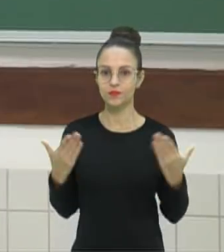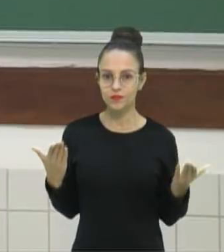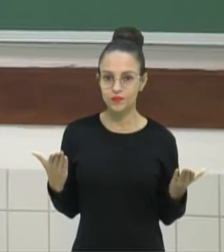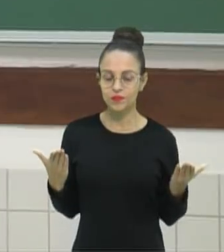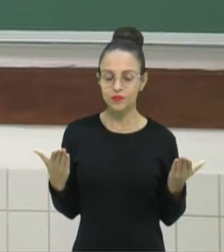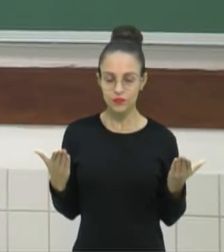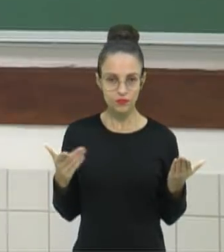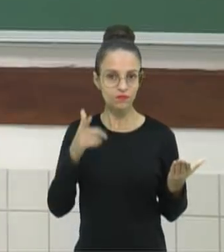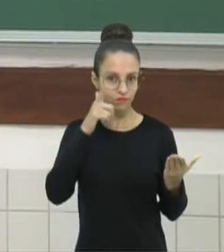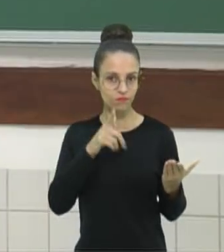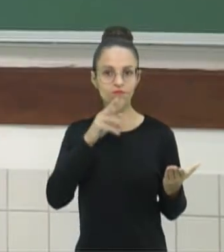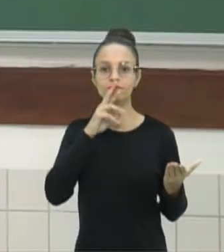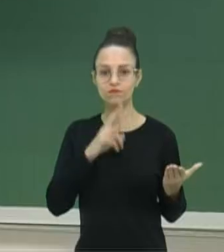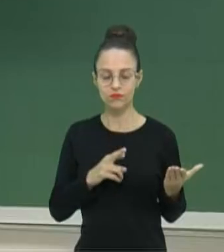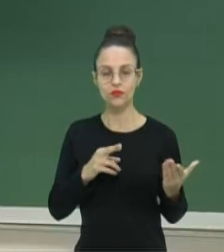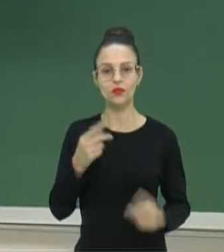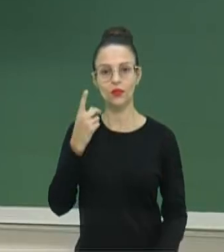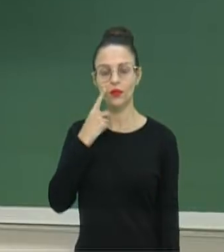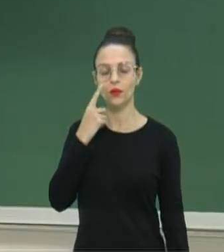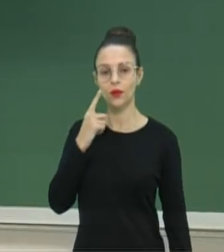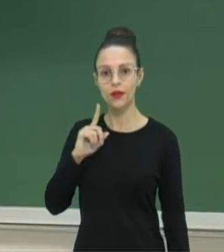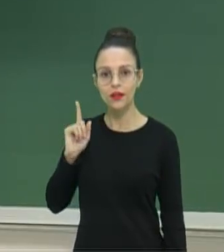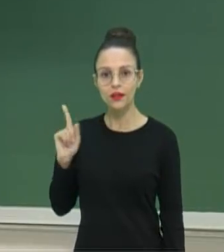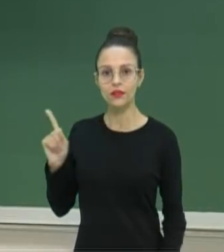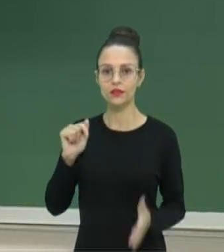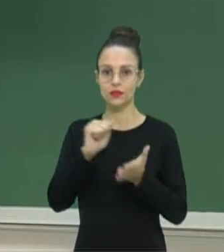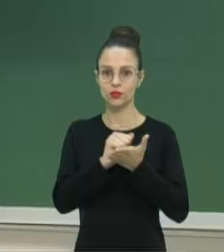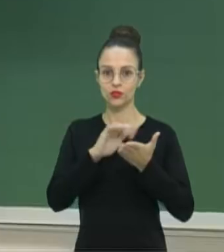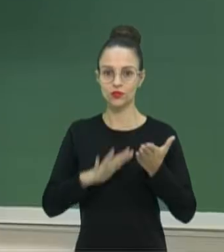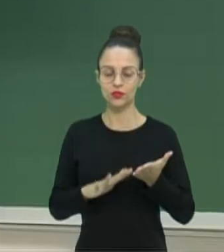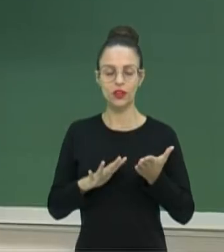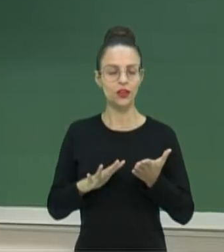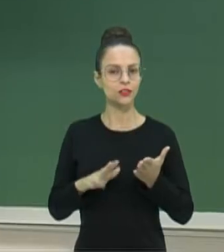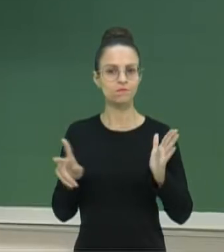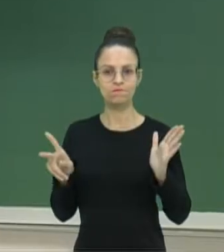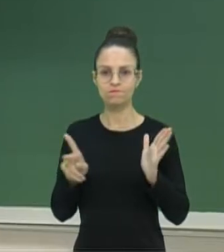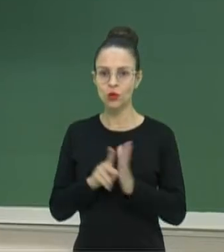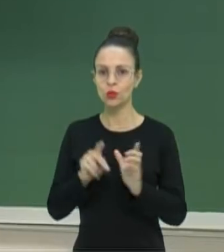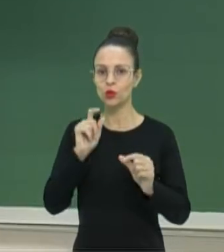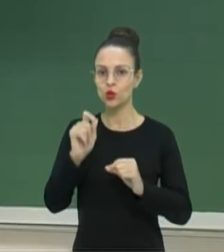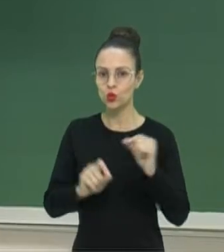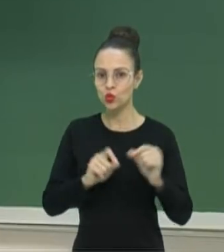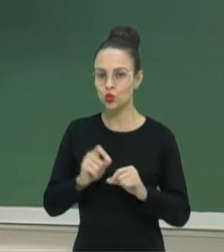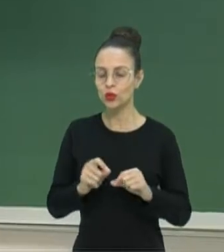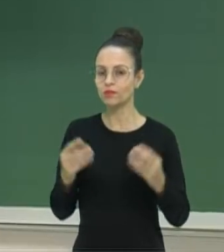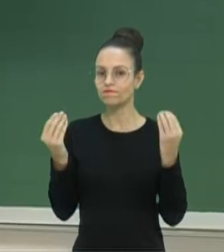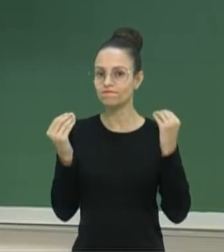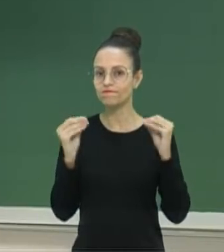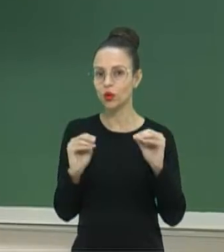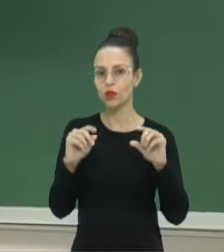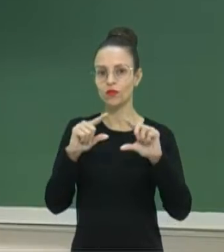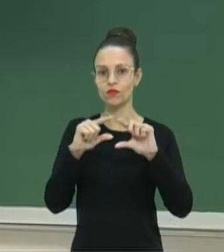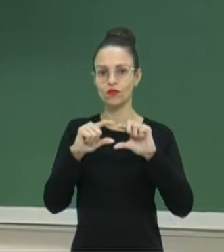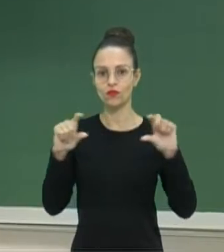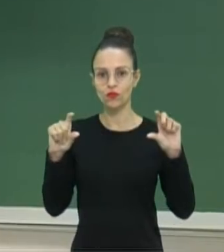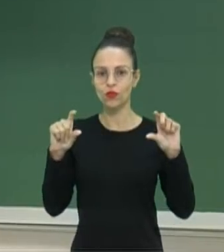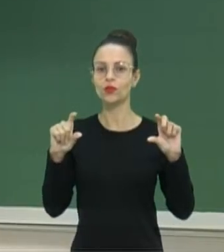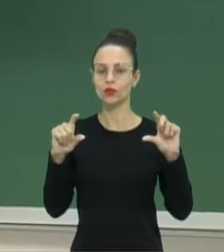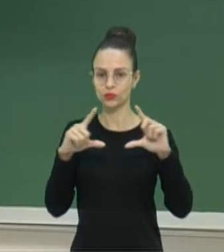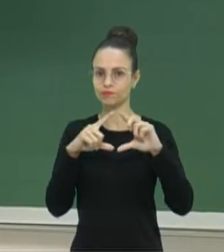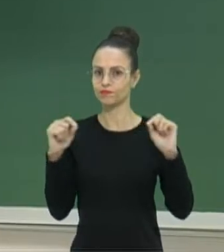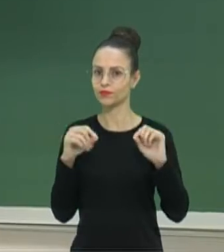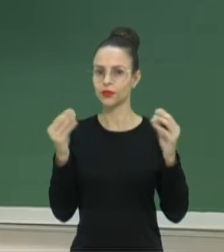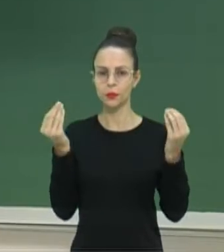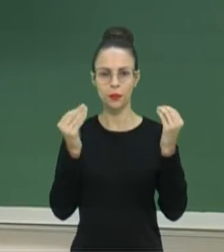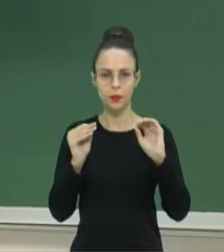E aí, pessoal, conseguiu resolver? Cara, isso aqui é um exercício clássico de aplicação de equação, certo? Muito clássico de